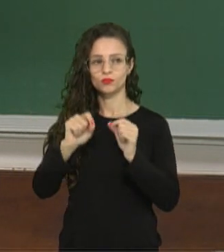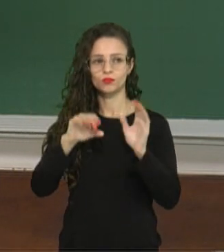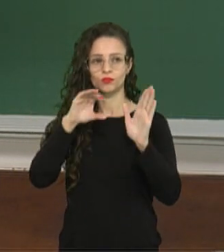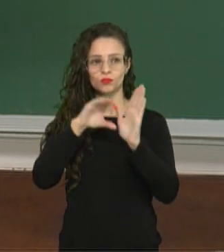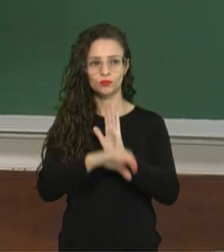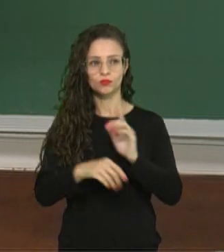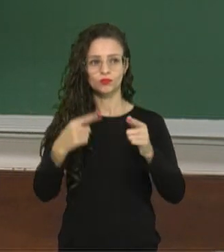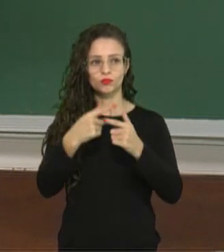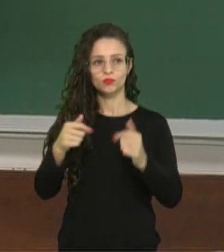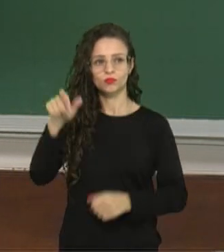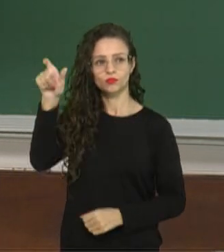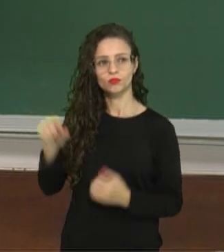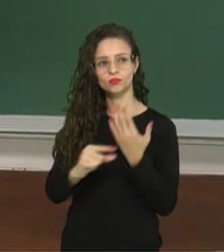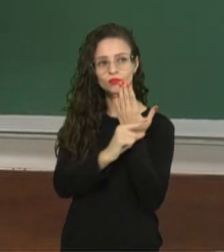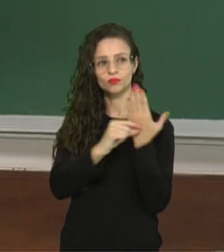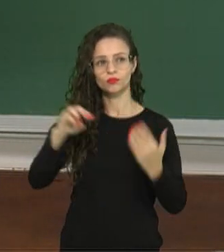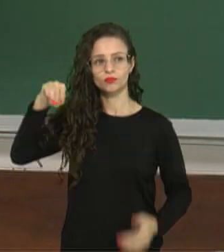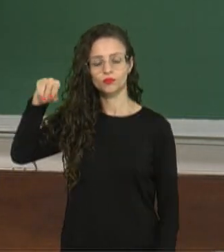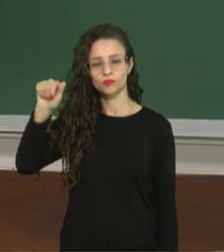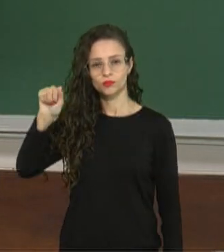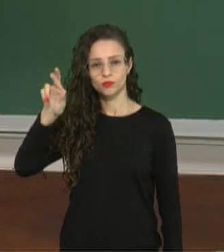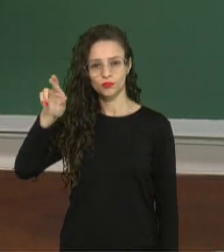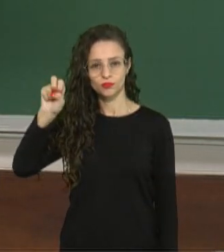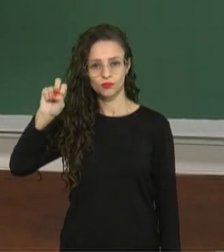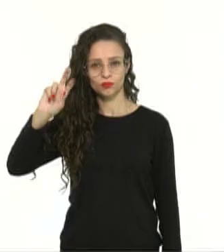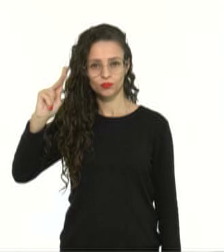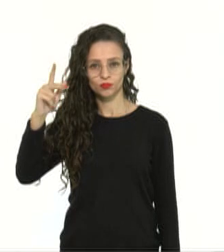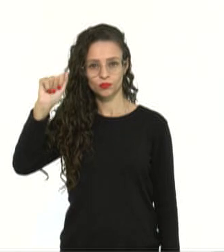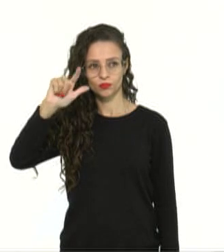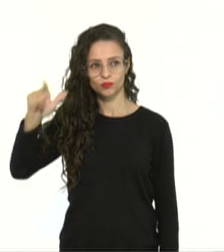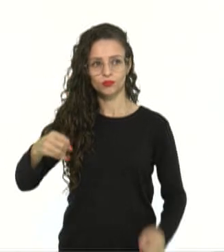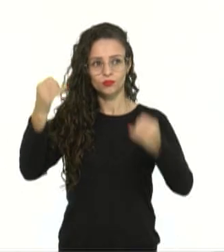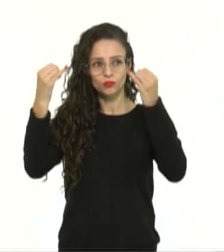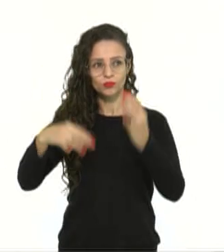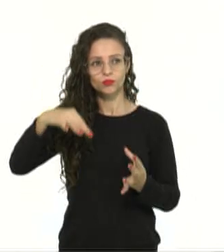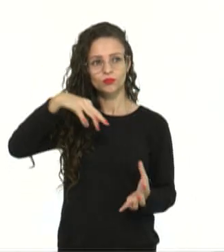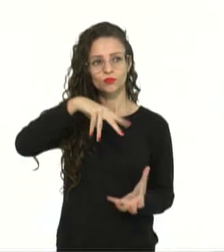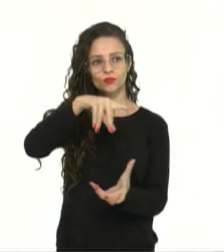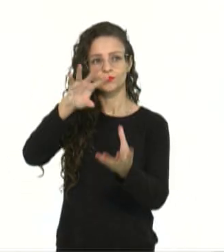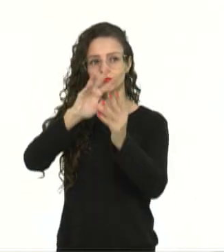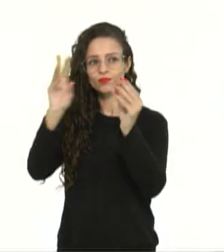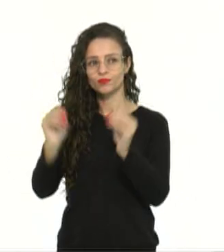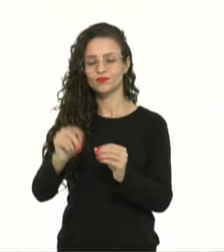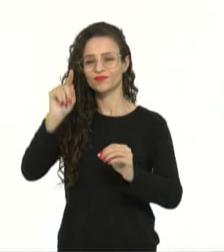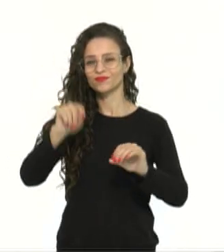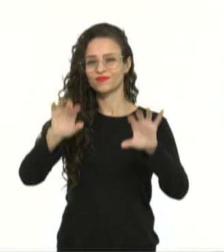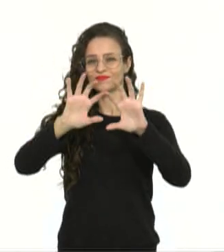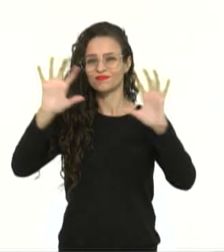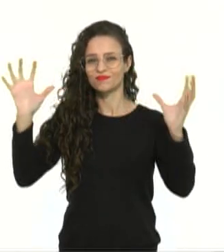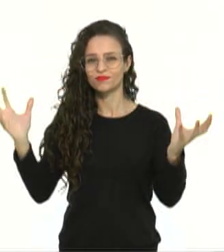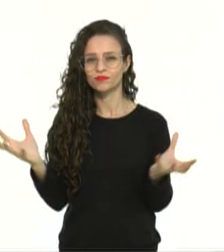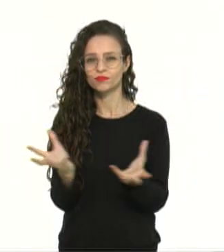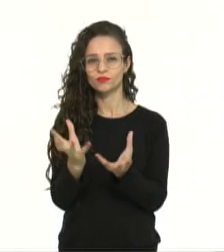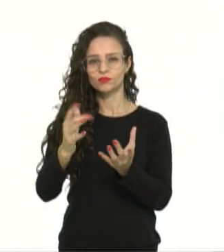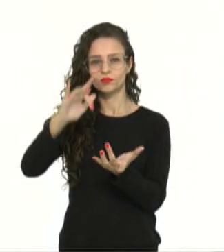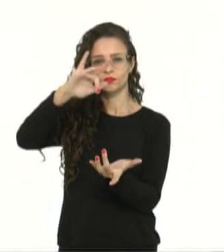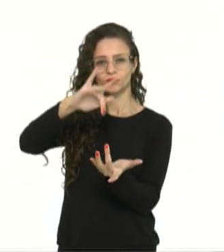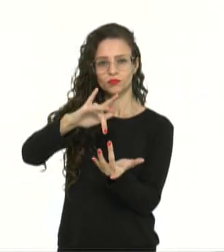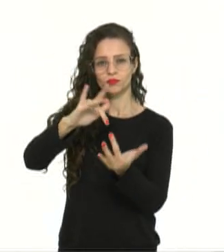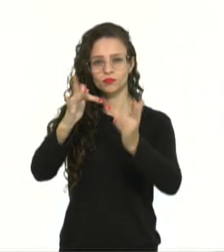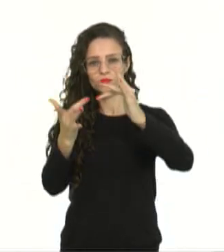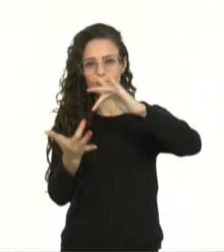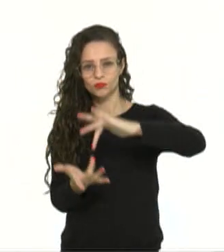é o Marshall McLuhan, e ele vai dizer o seguinte: o mundo seria então reduzido à chamada aldeia global, e a tecnologia